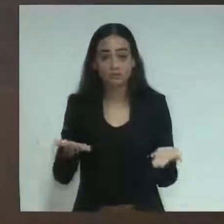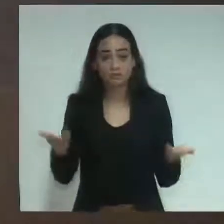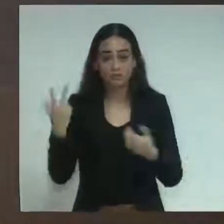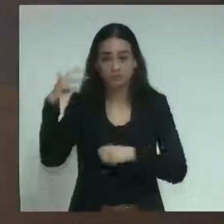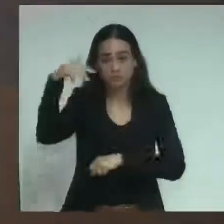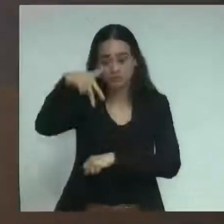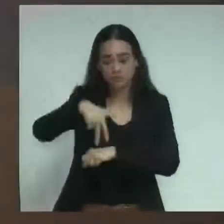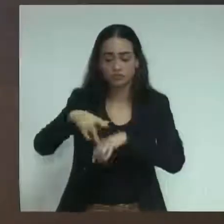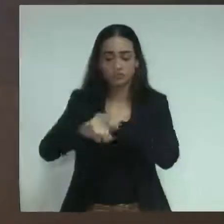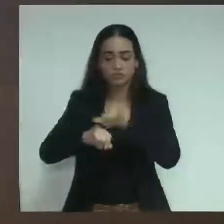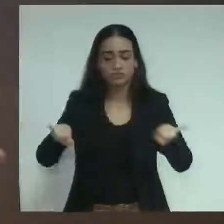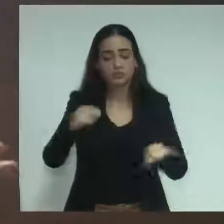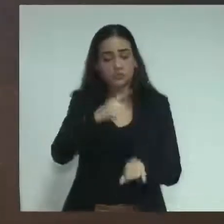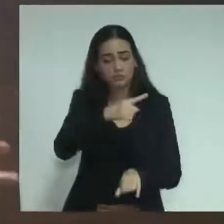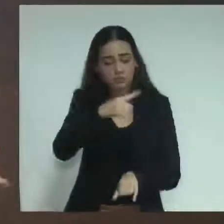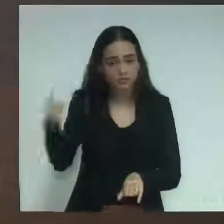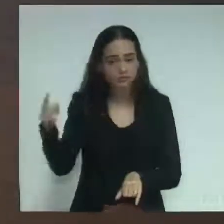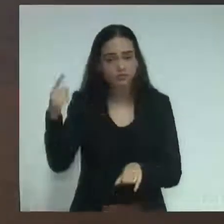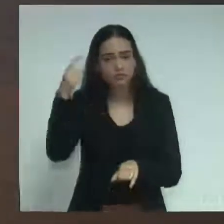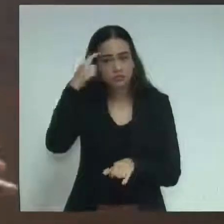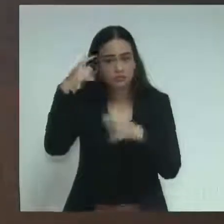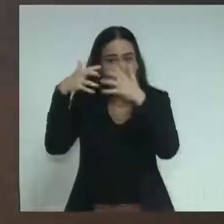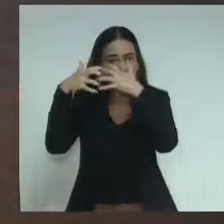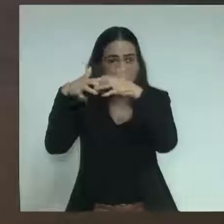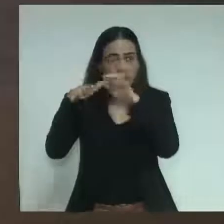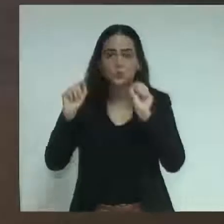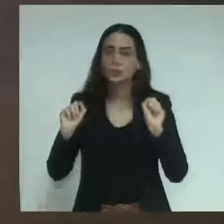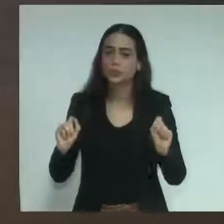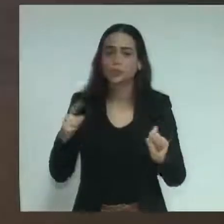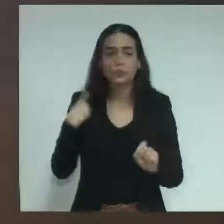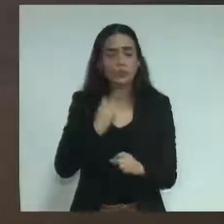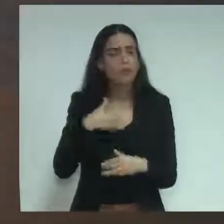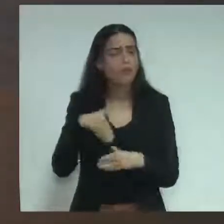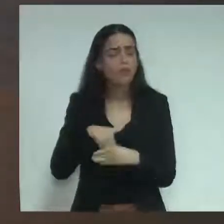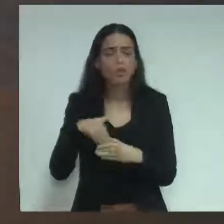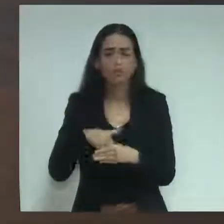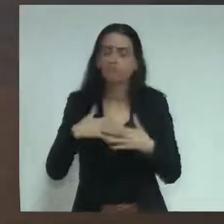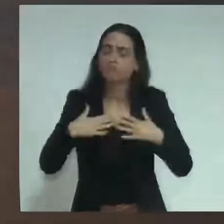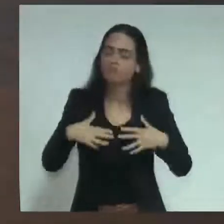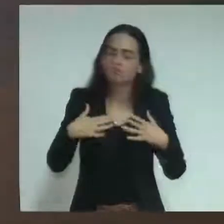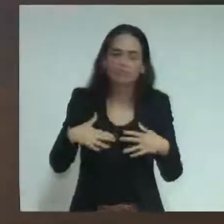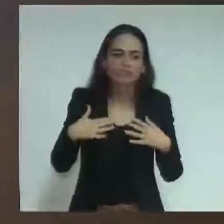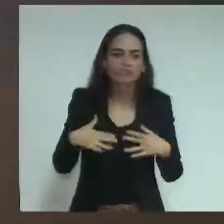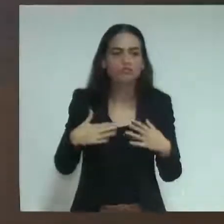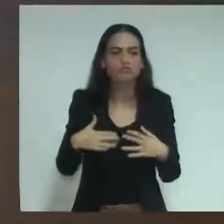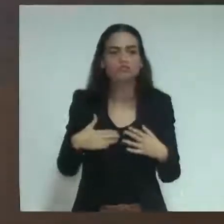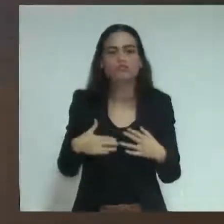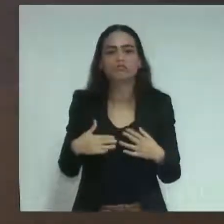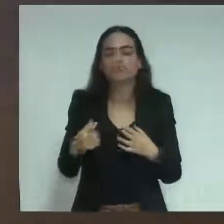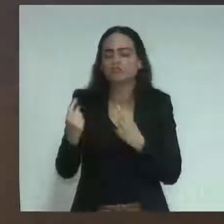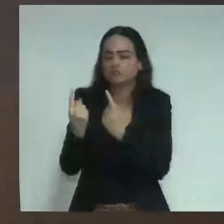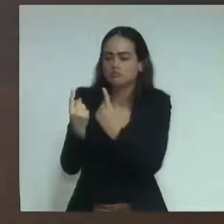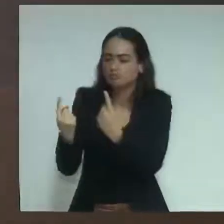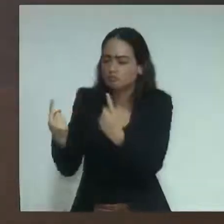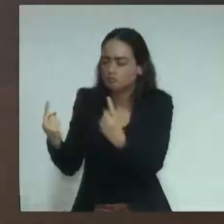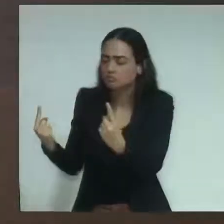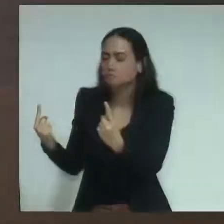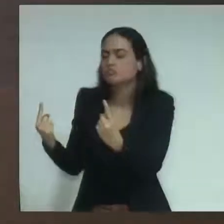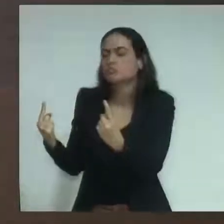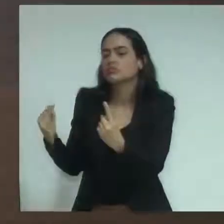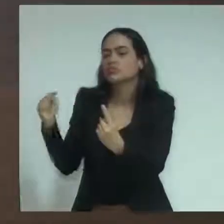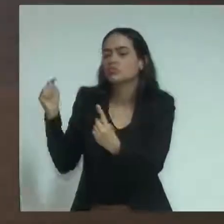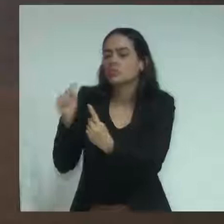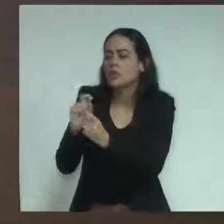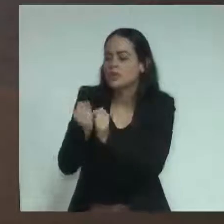para reflexão, o meu voto foi totalmente tranquilo, não é? Eu ouvi todas as partes, ouvi a defesa do